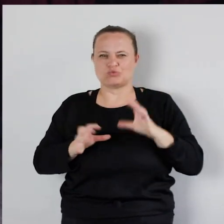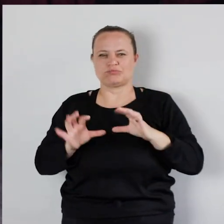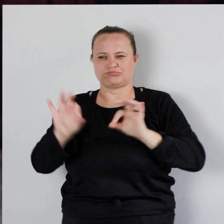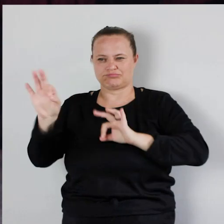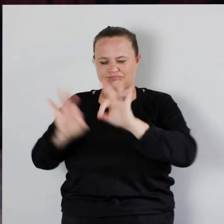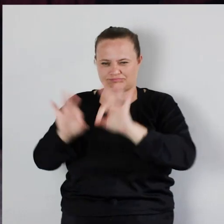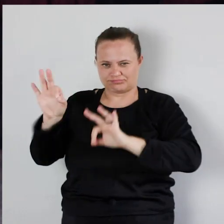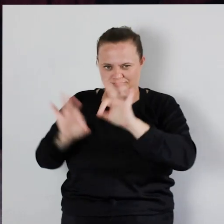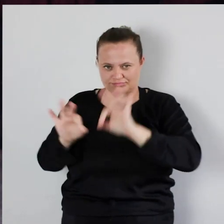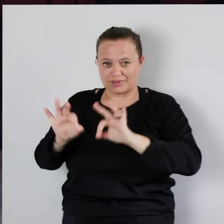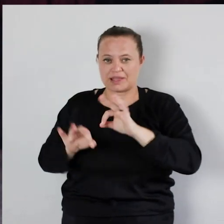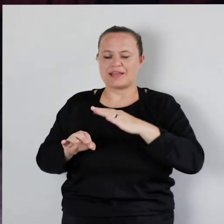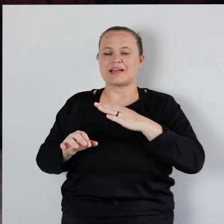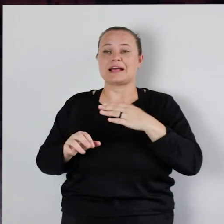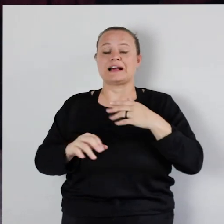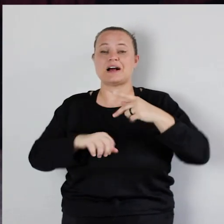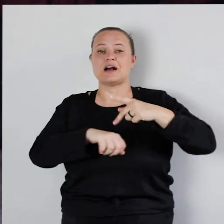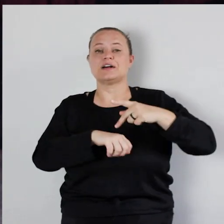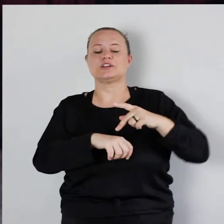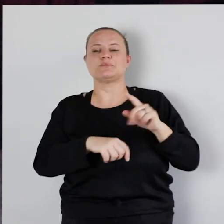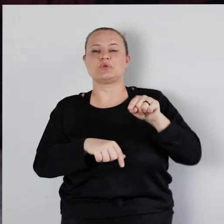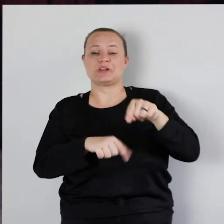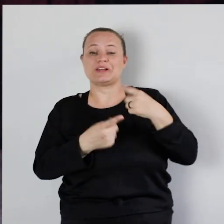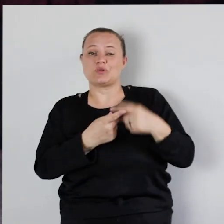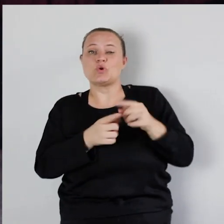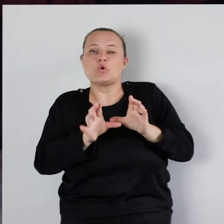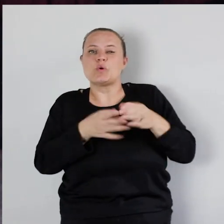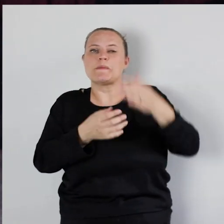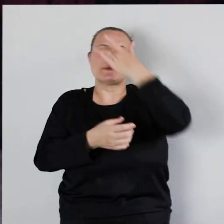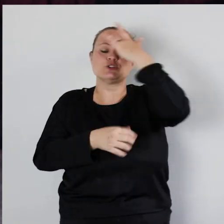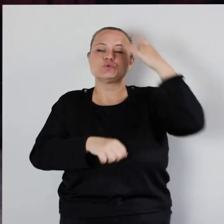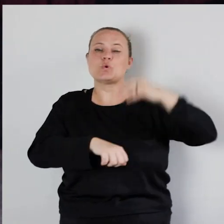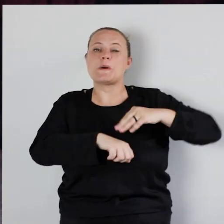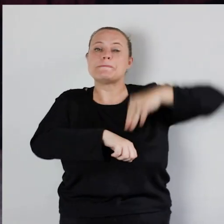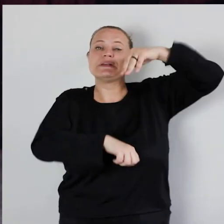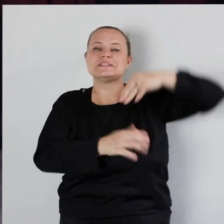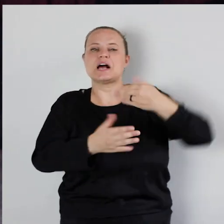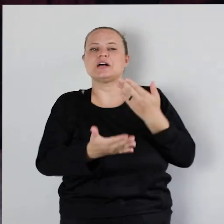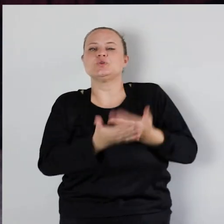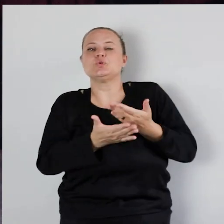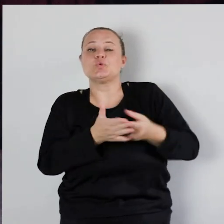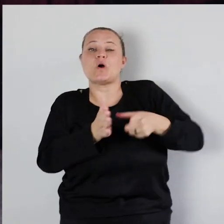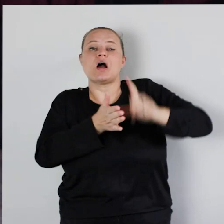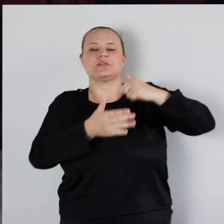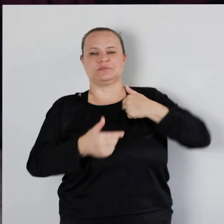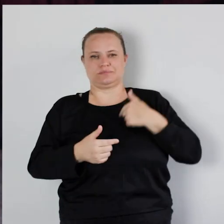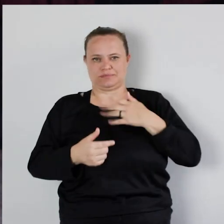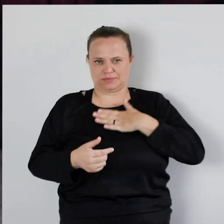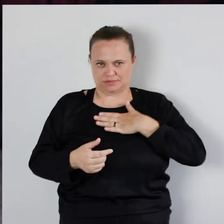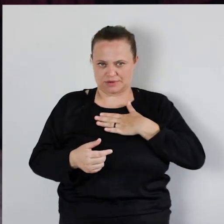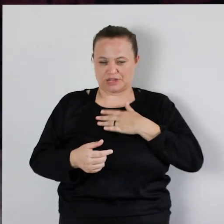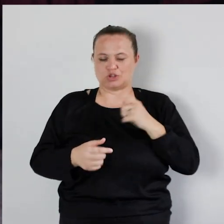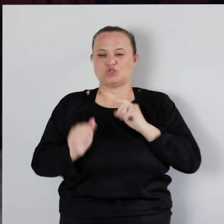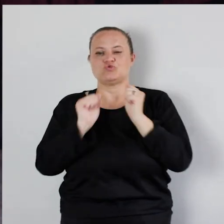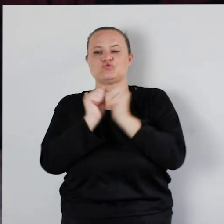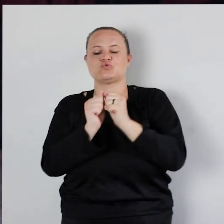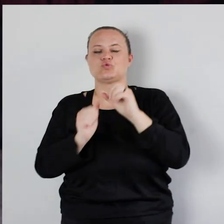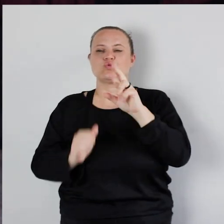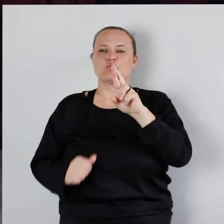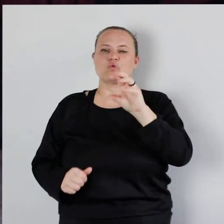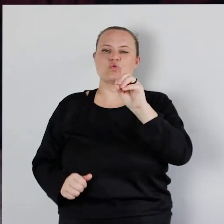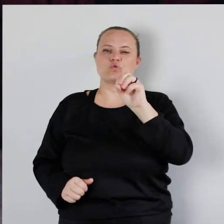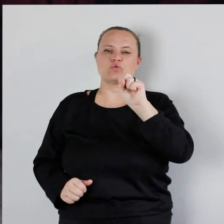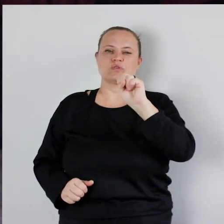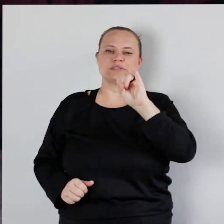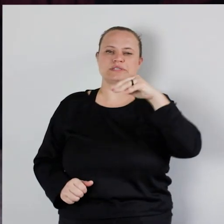Marcelo Milano e Cristina Carvalho, que foram contemporâneos do mestrado aqui na Federal de Santa